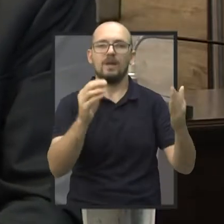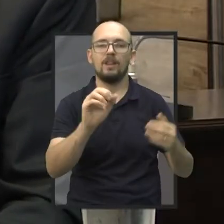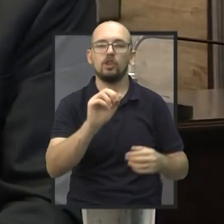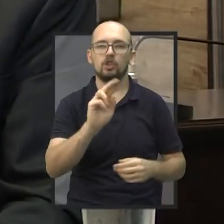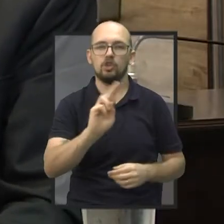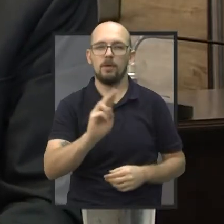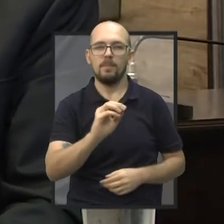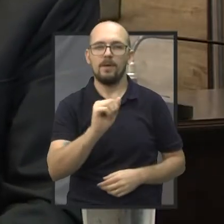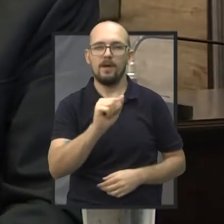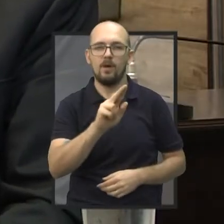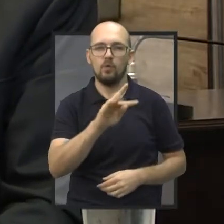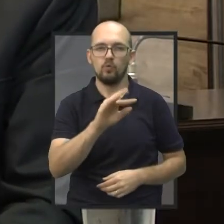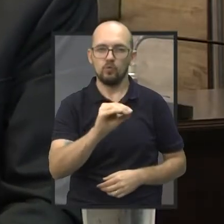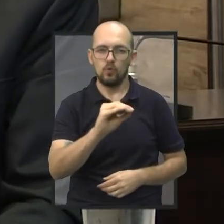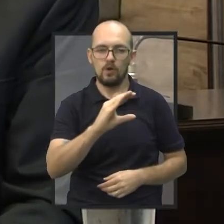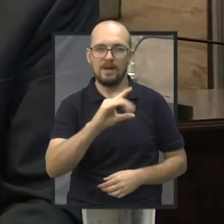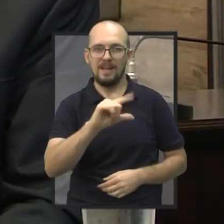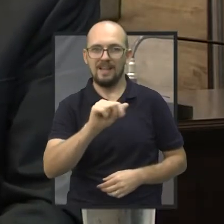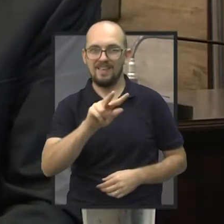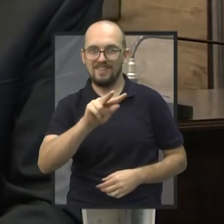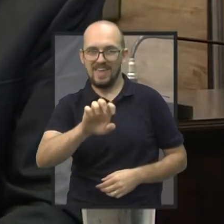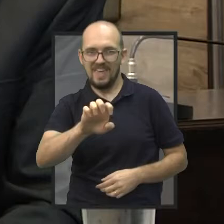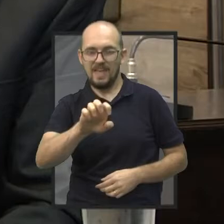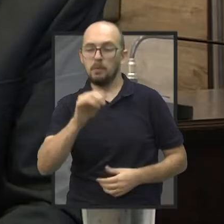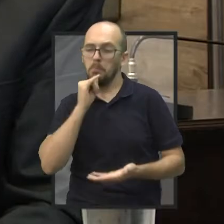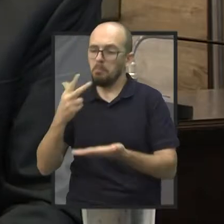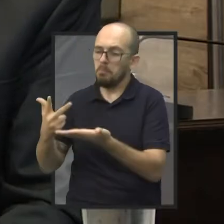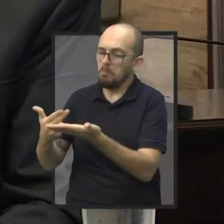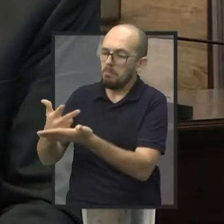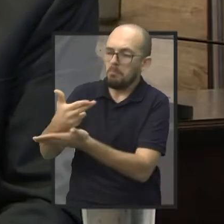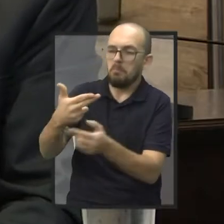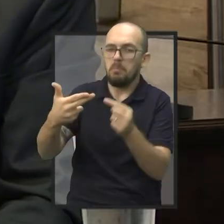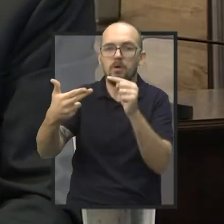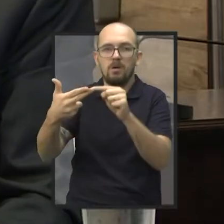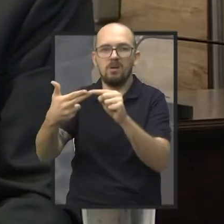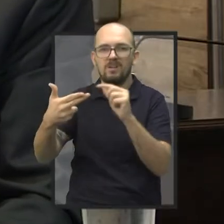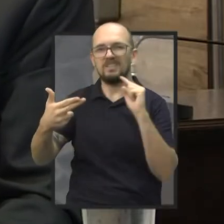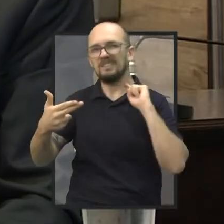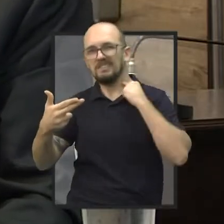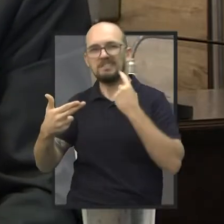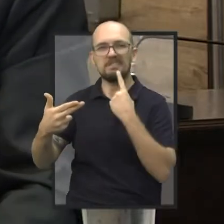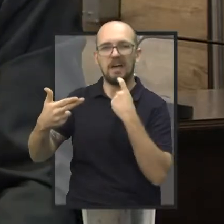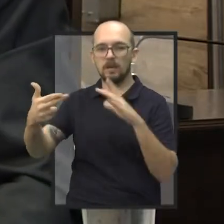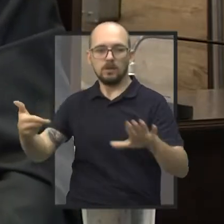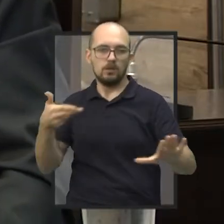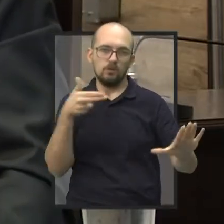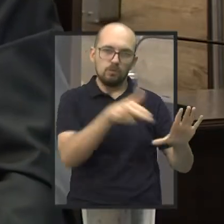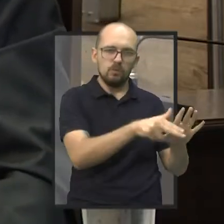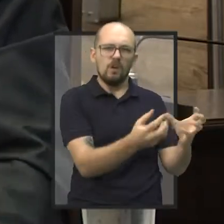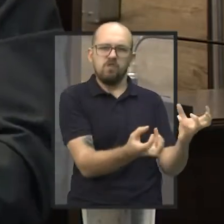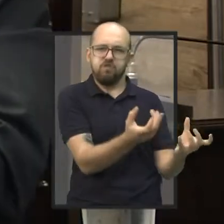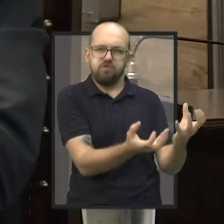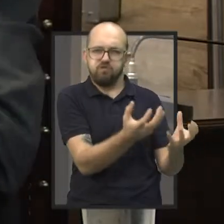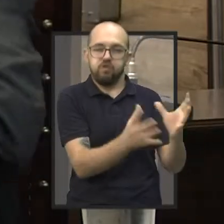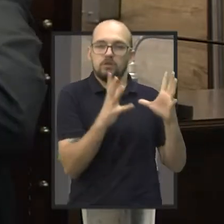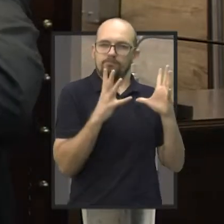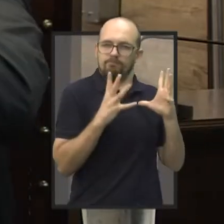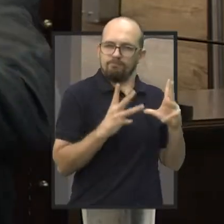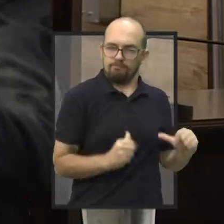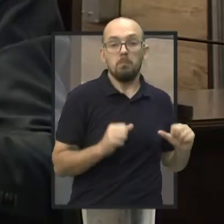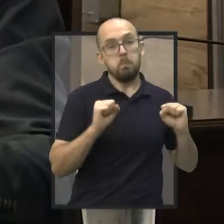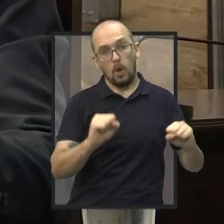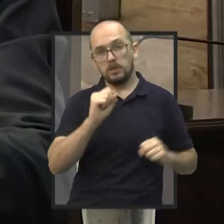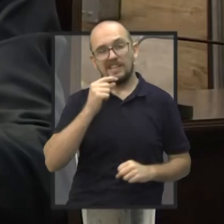autoclave. Ela pode ser usada tanto num consultório odontológico como num hospital. Então, por exemplo, ela tem